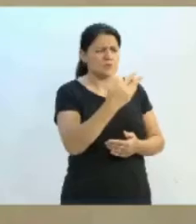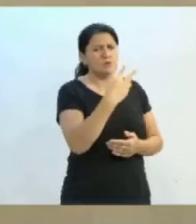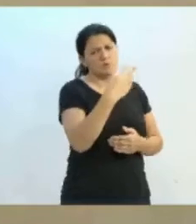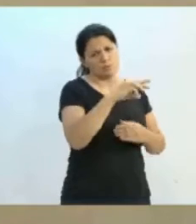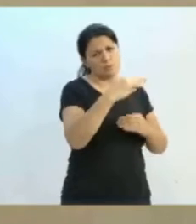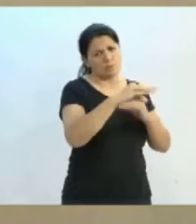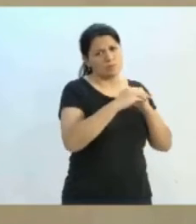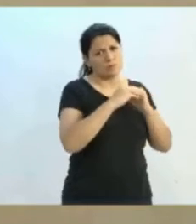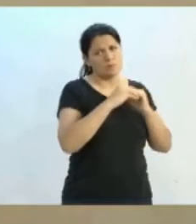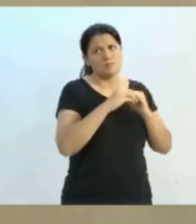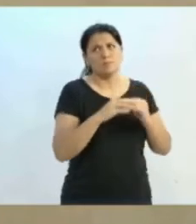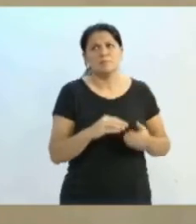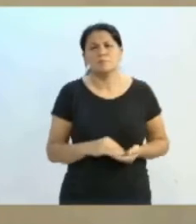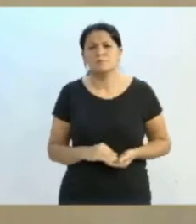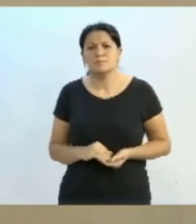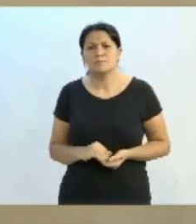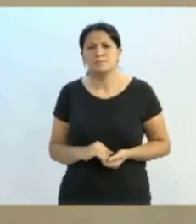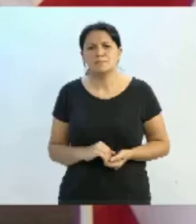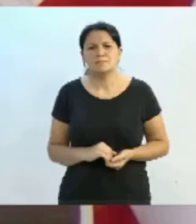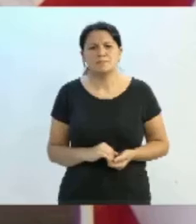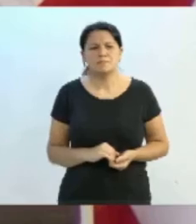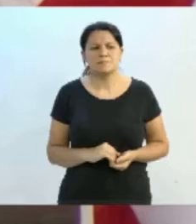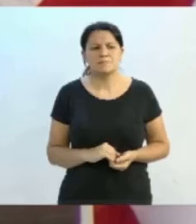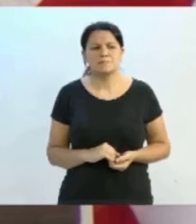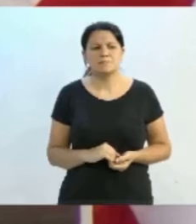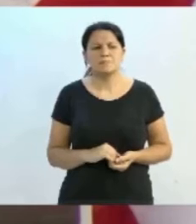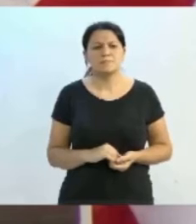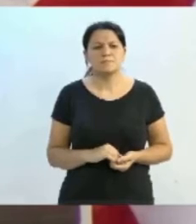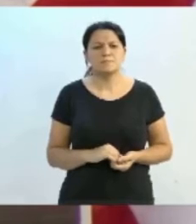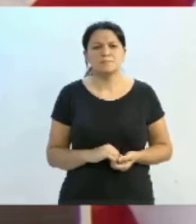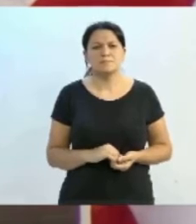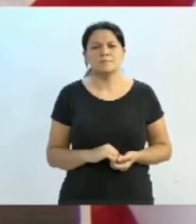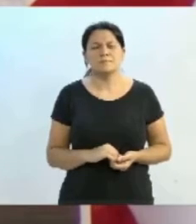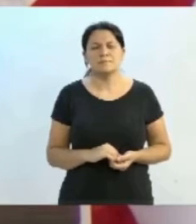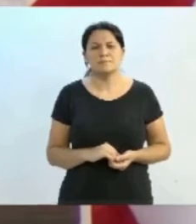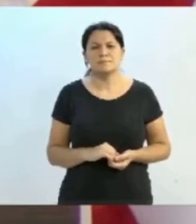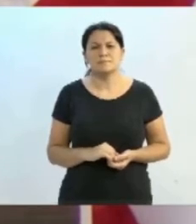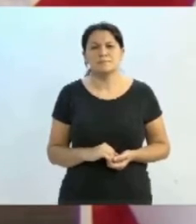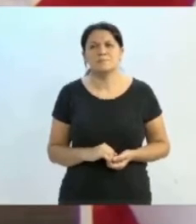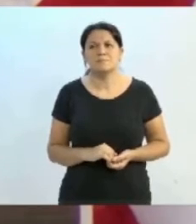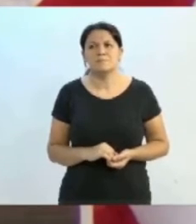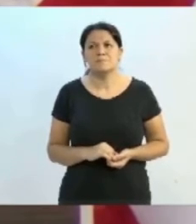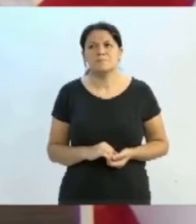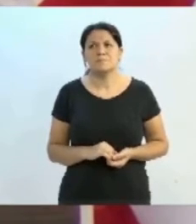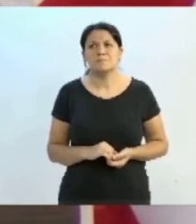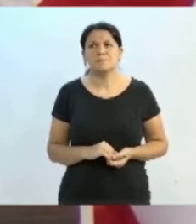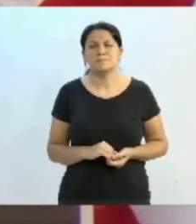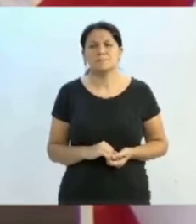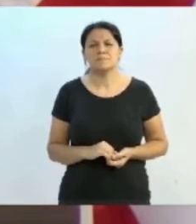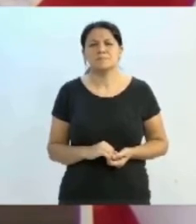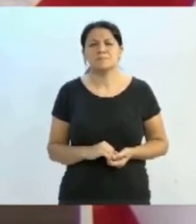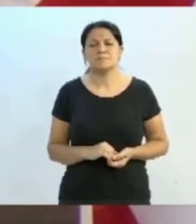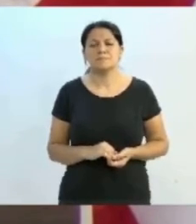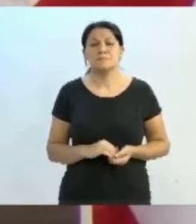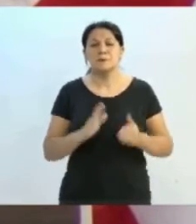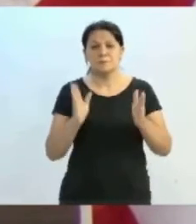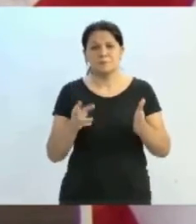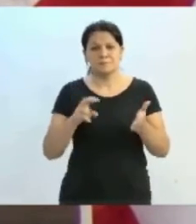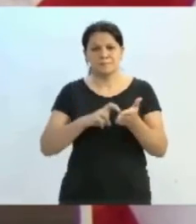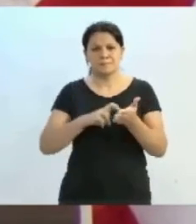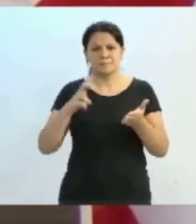assunto devido sua partes mais dois minutos paciência obrigada eu recebi essa nessa manhã